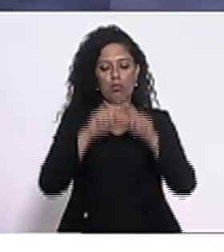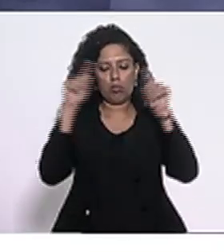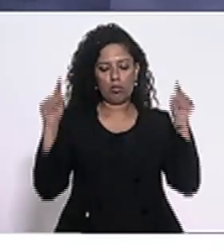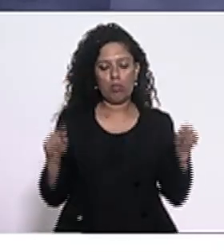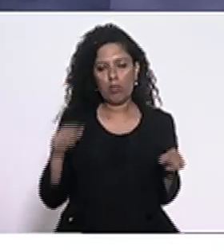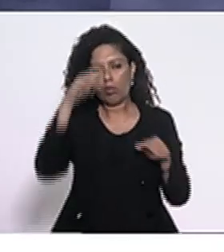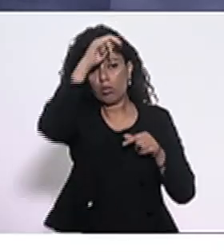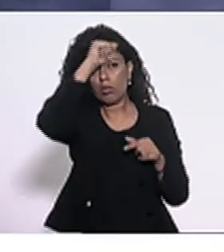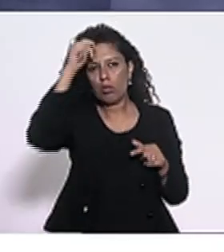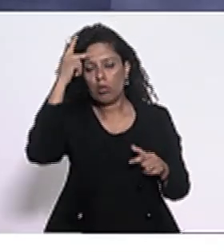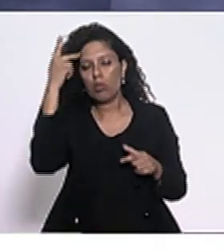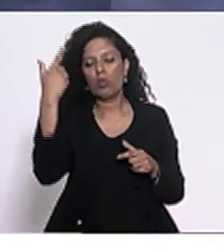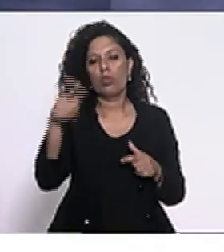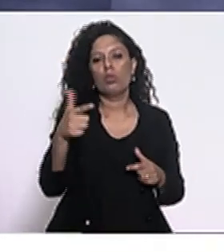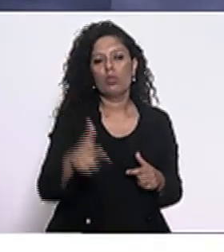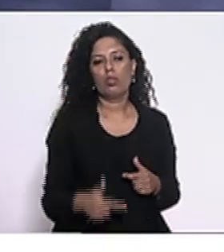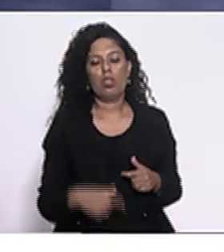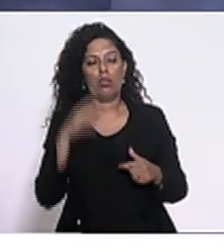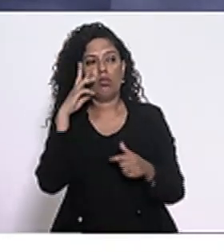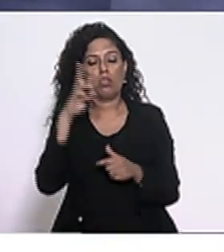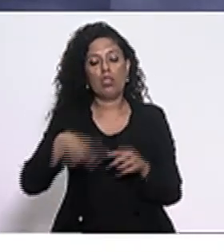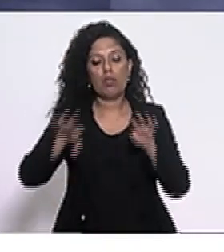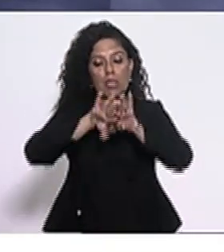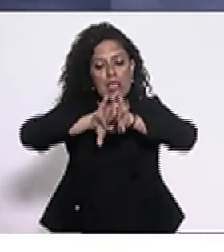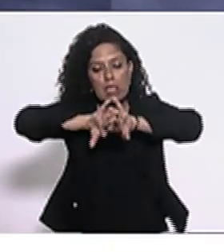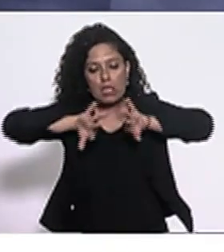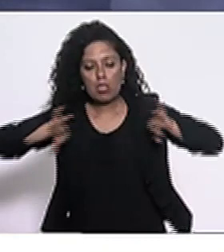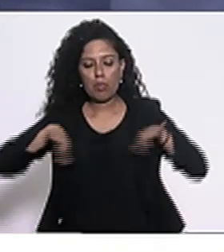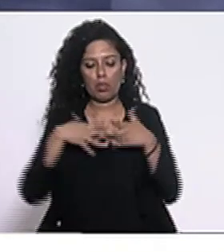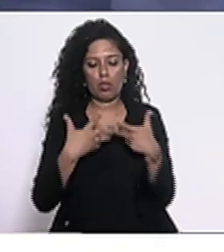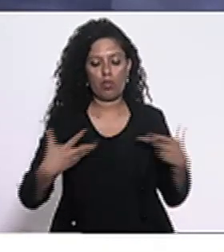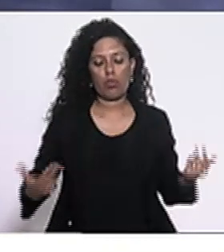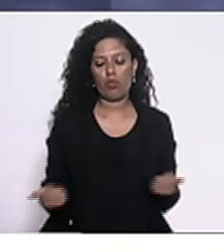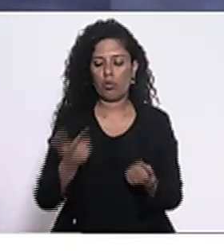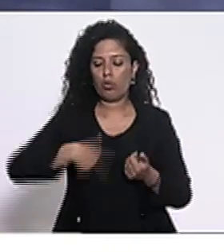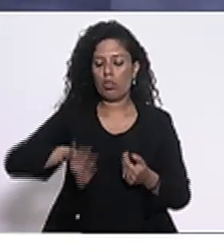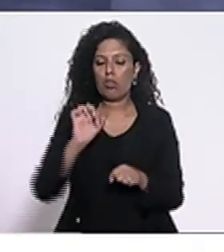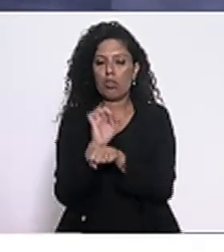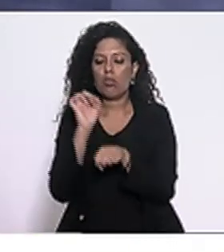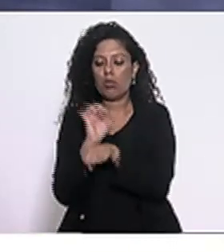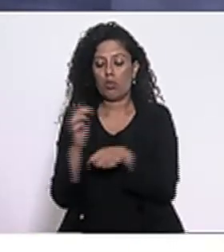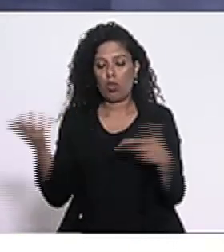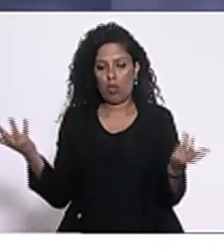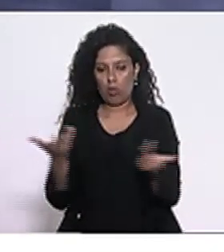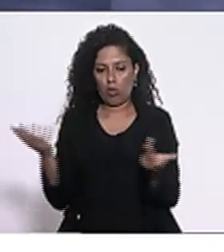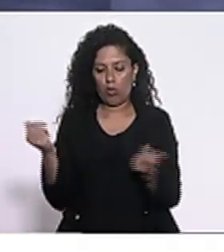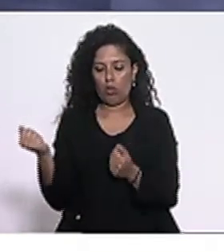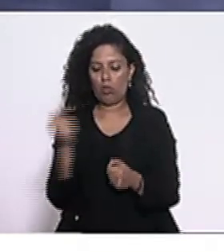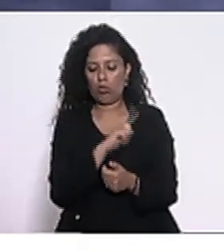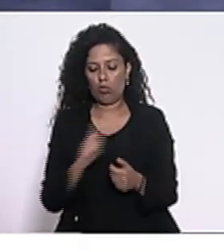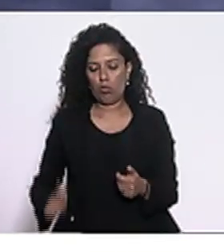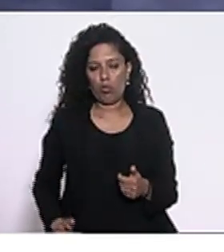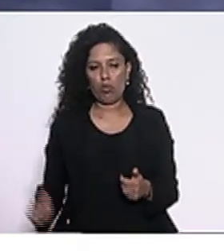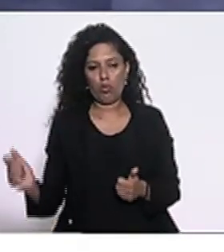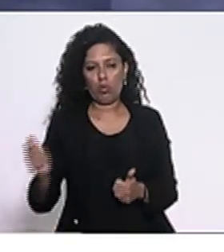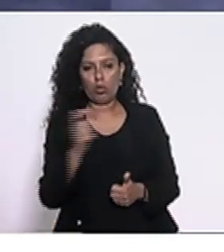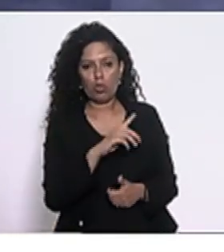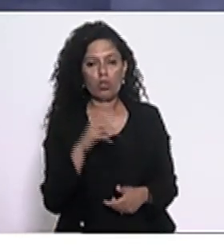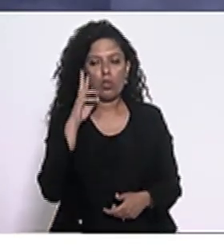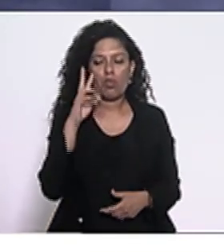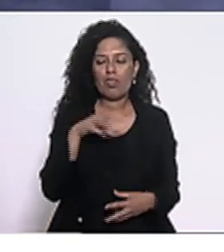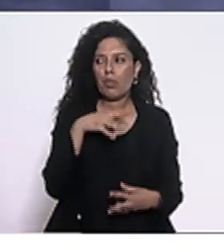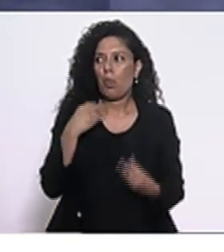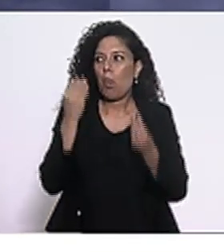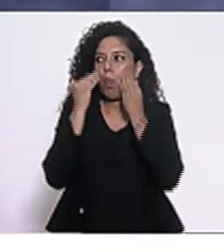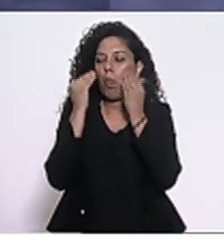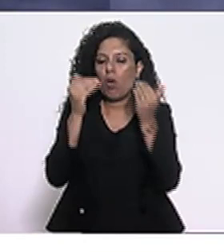desagregação ao longo de todos esses anos e esperamos que o governo realmente se sensibilize com a